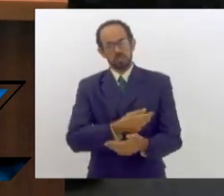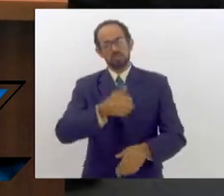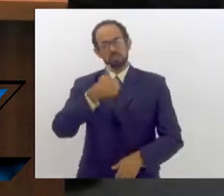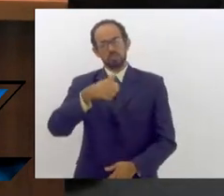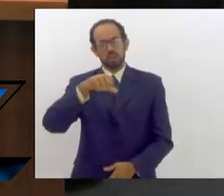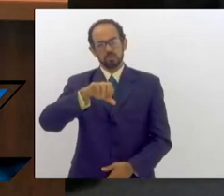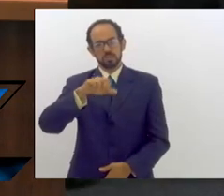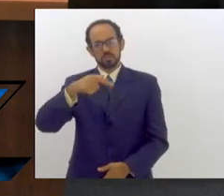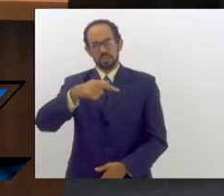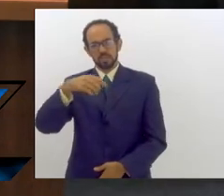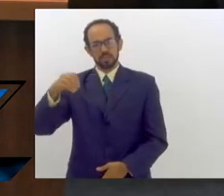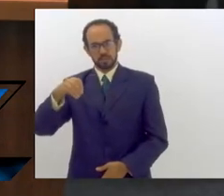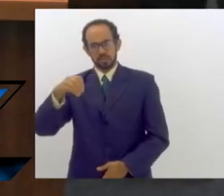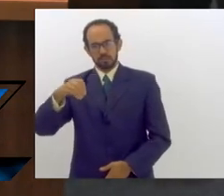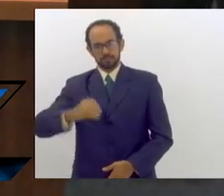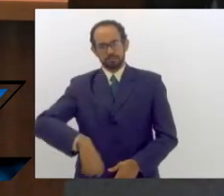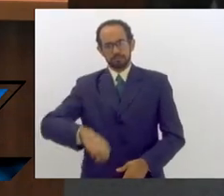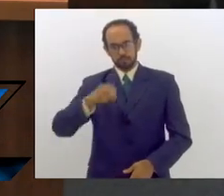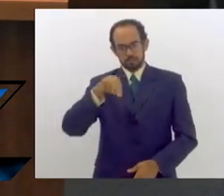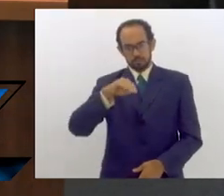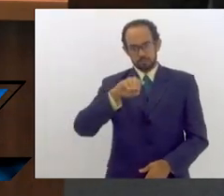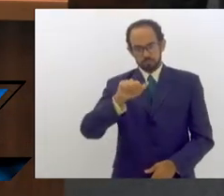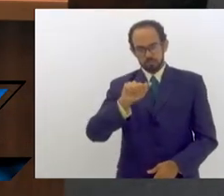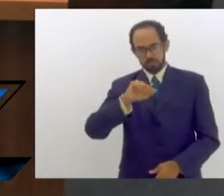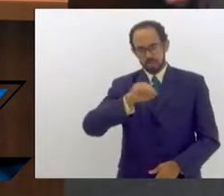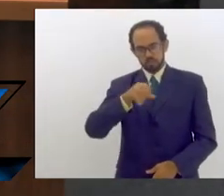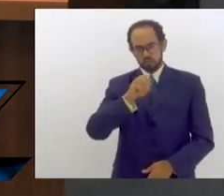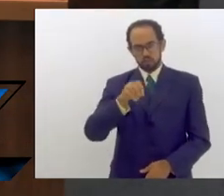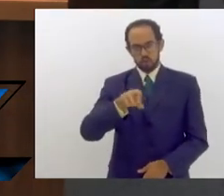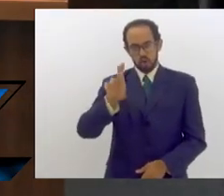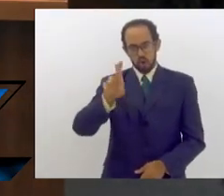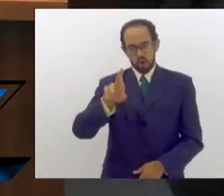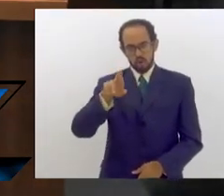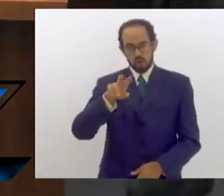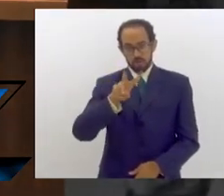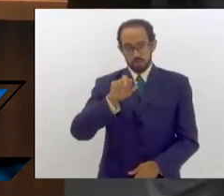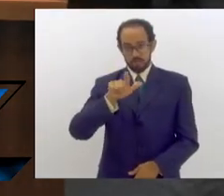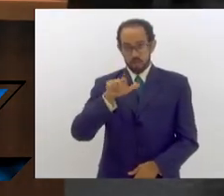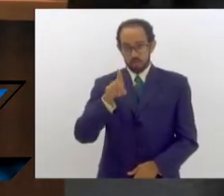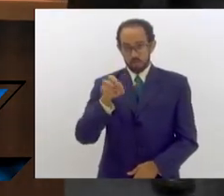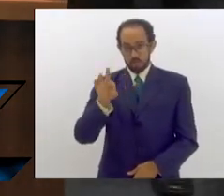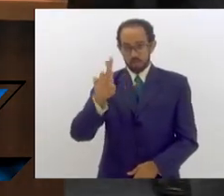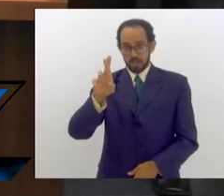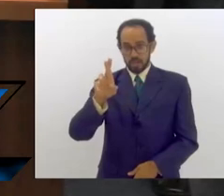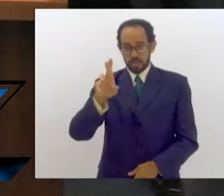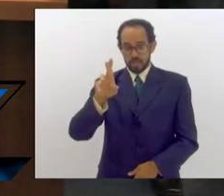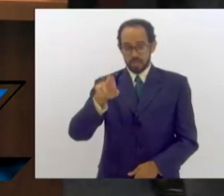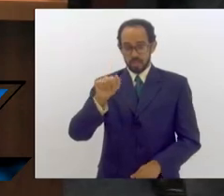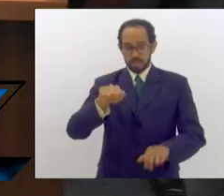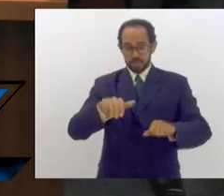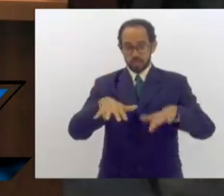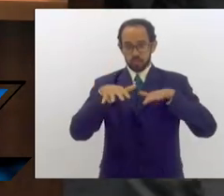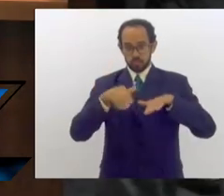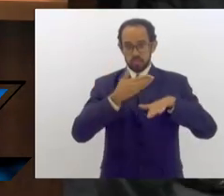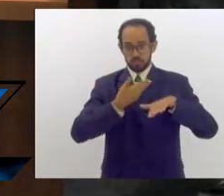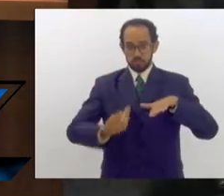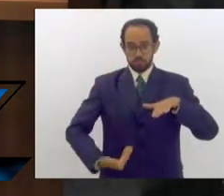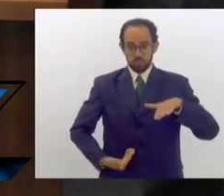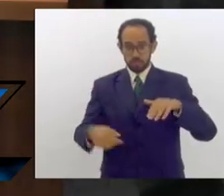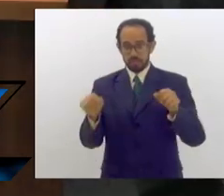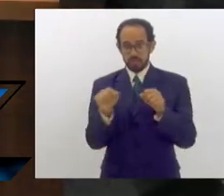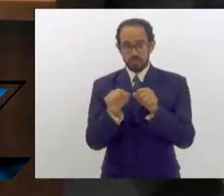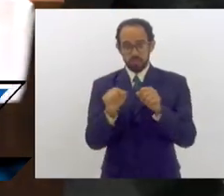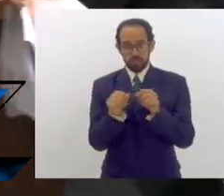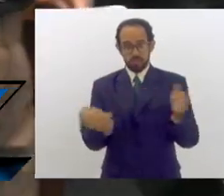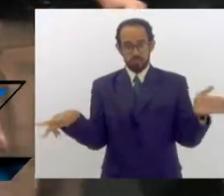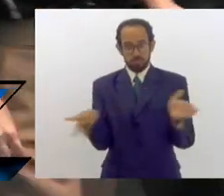o major do Corpo de Bombeiros Walter Jacarandá por exemplo em audiência pública realizada na própria